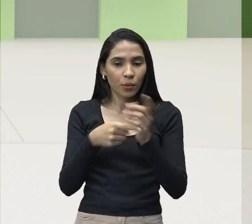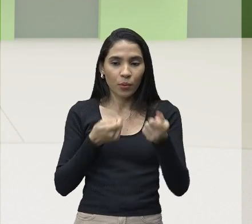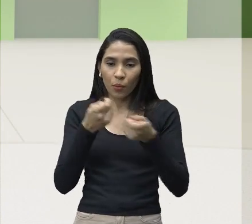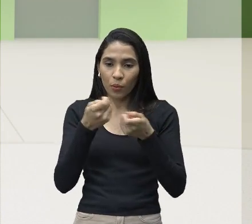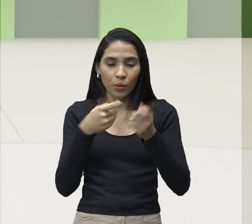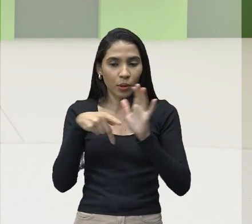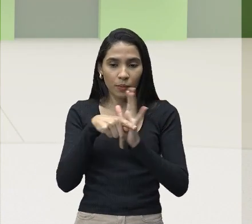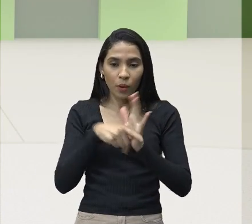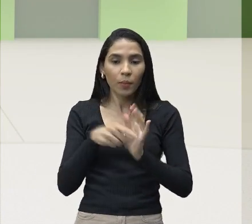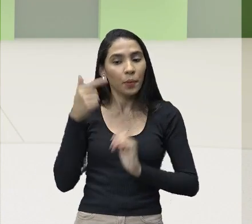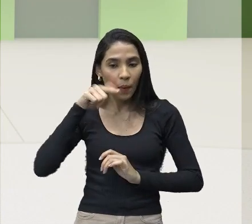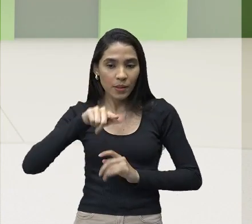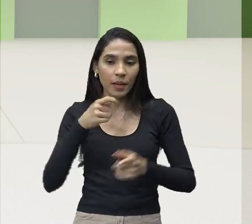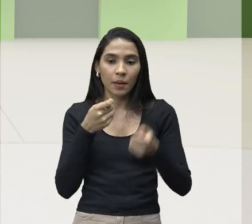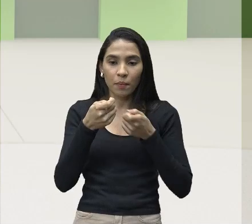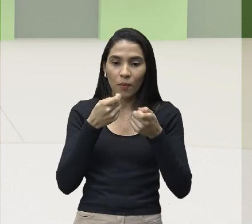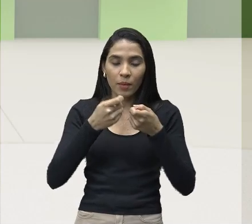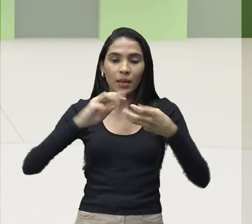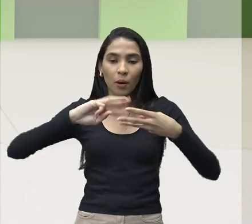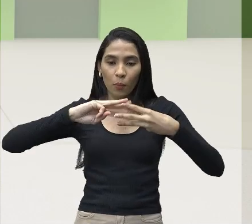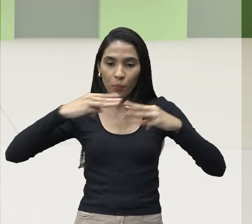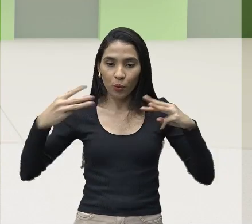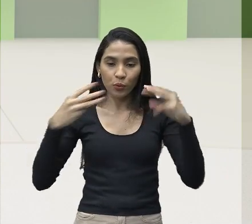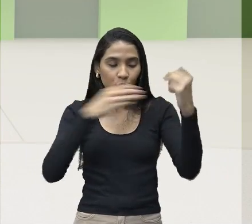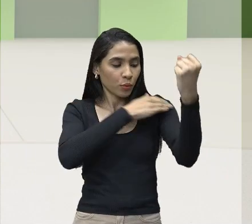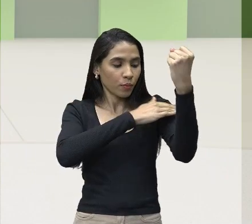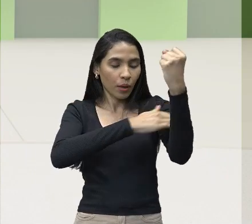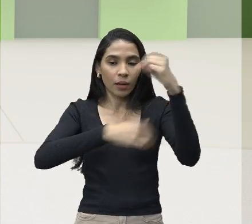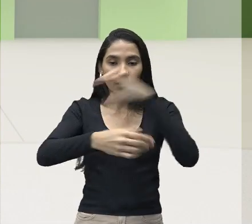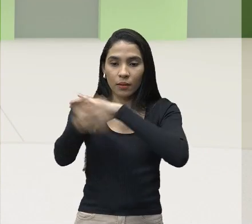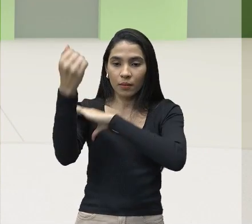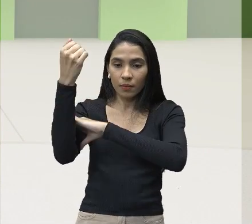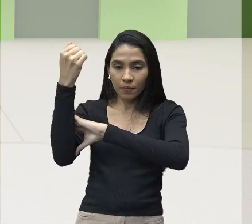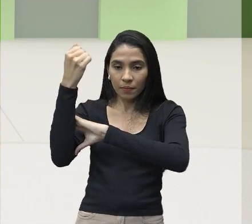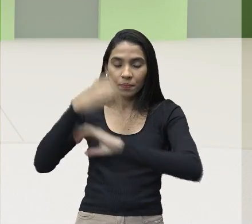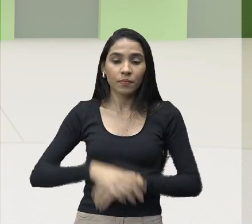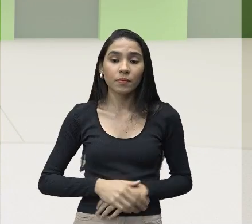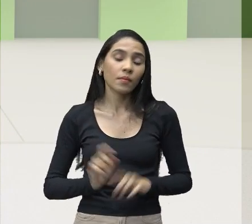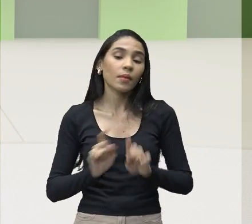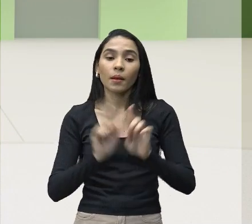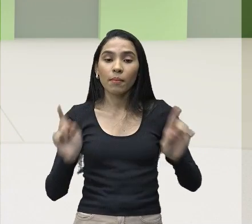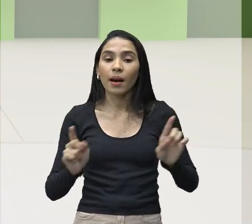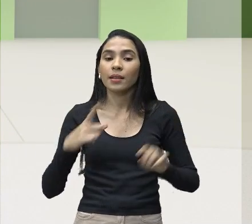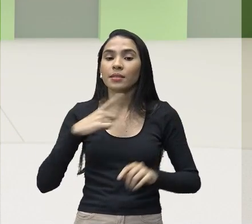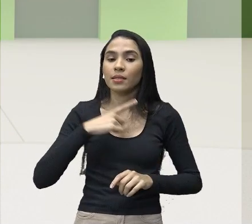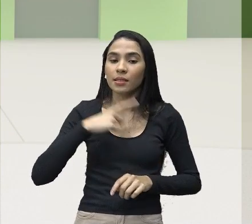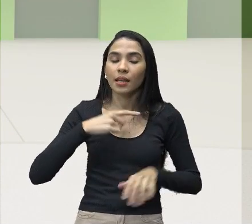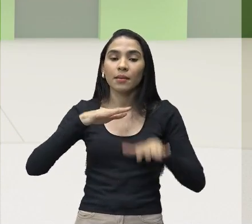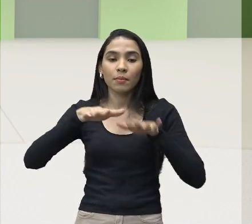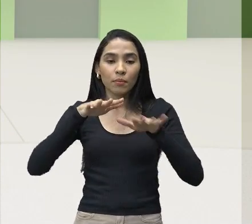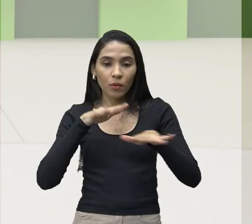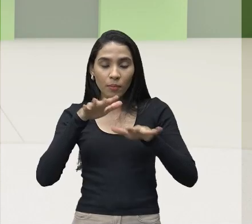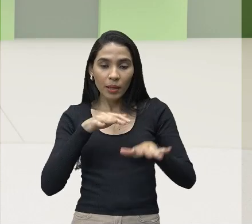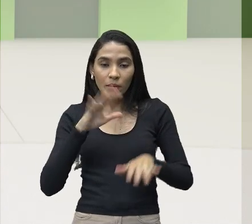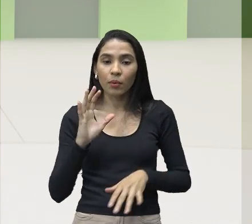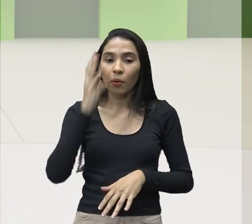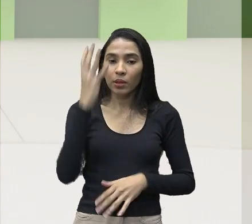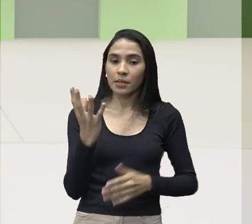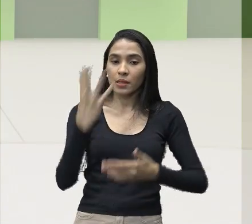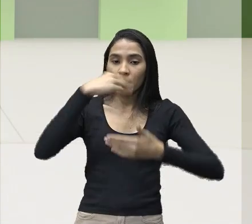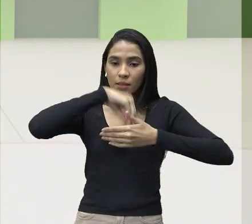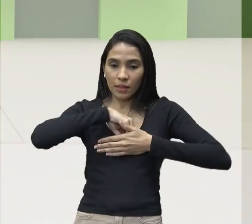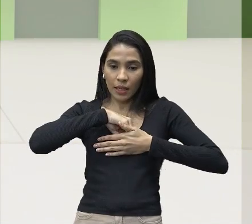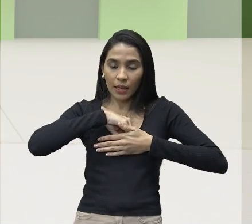conseguindo movimentar esse músculo esquelético. Mas existem movimentos que acontecem no nosso corpo que